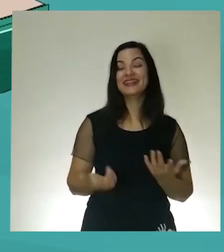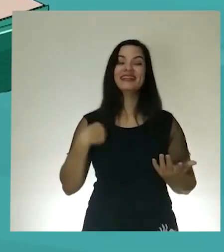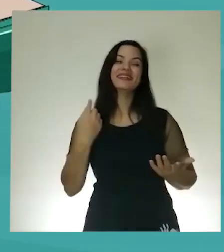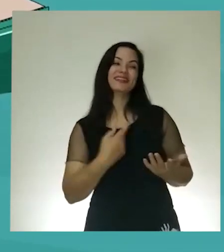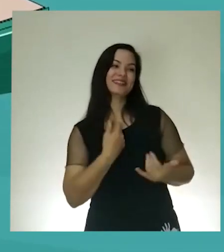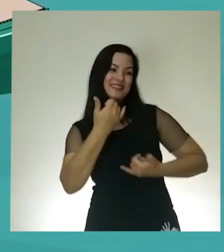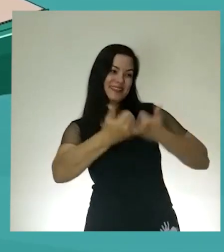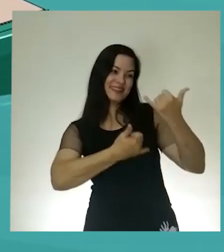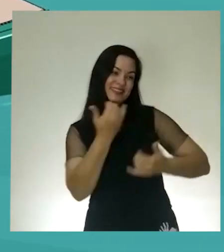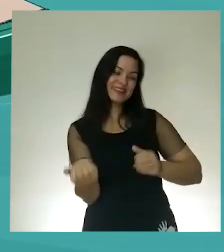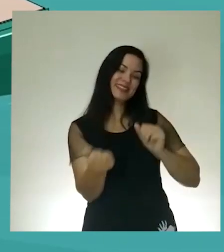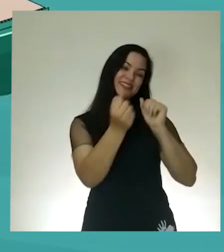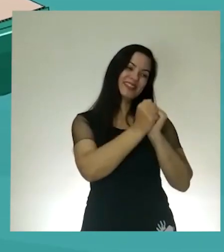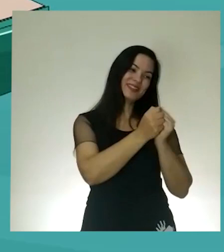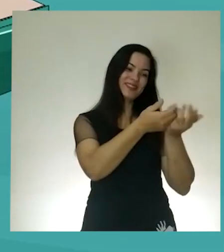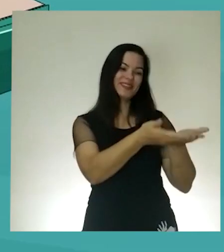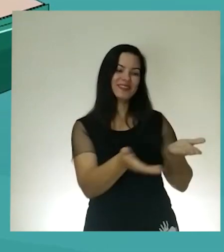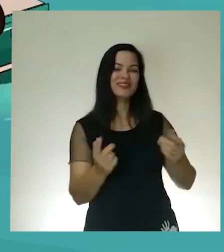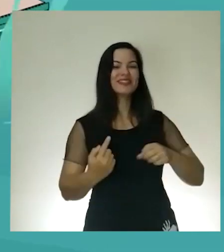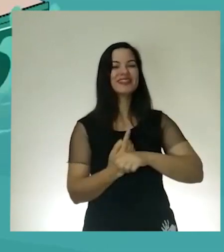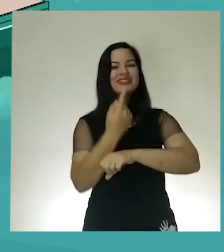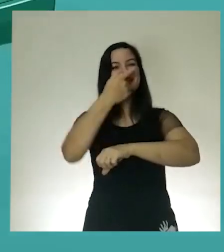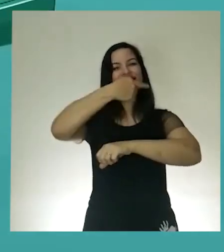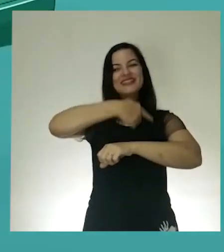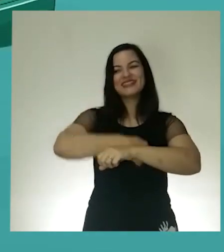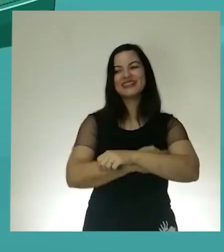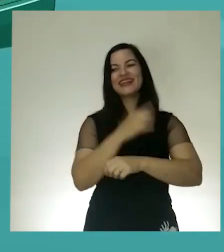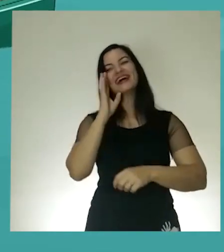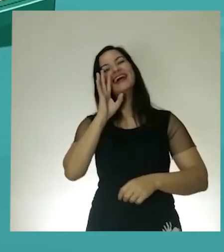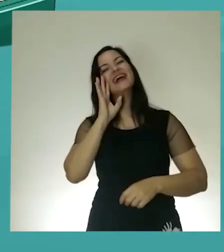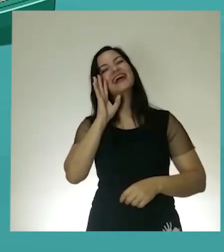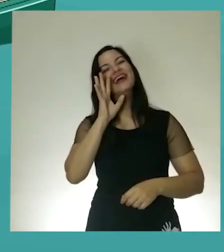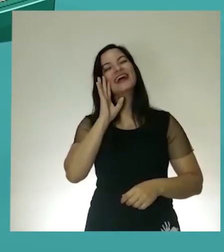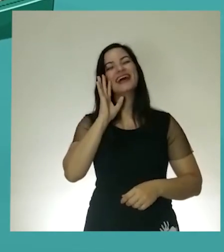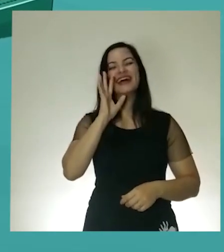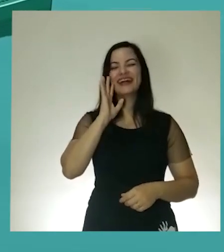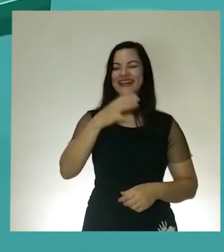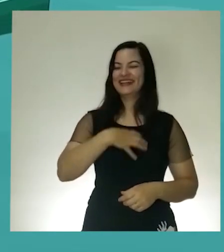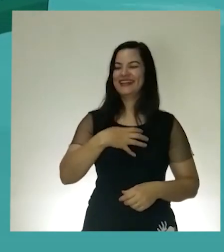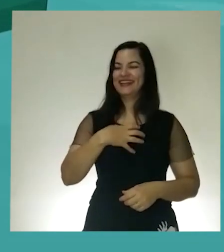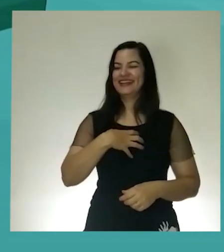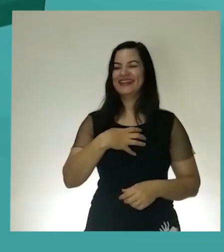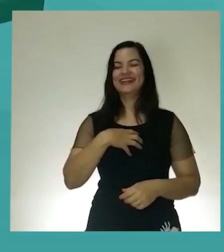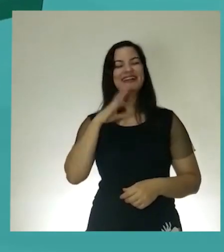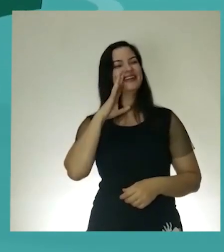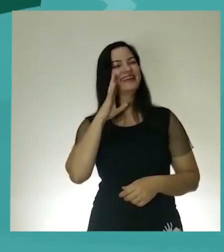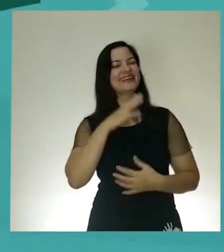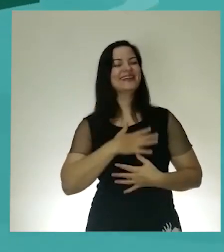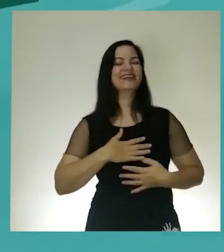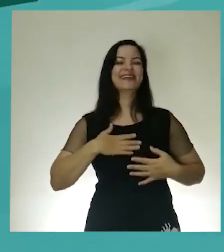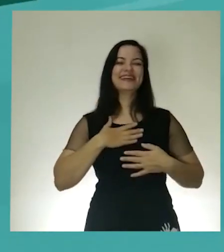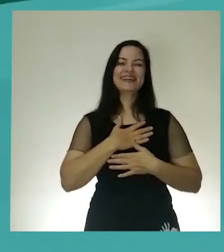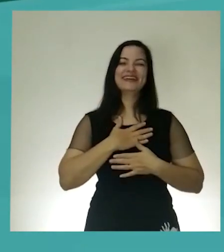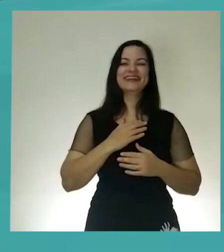É pra gente brincar com os golfinhos! Que legal!